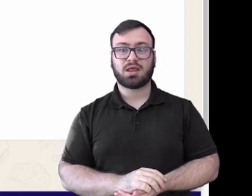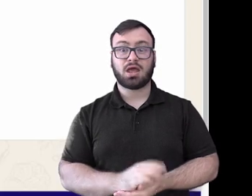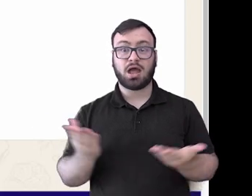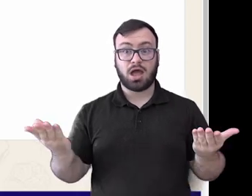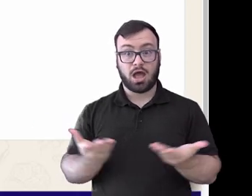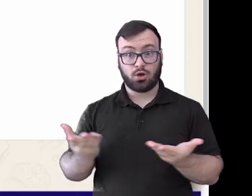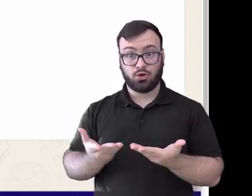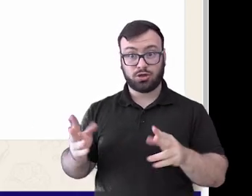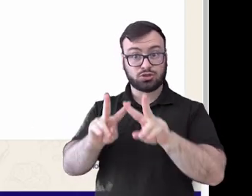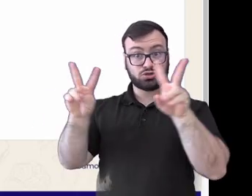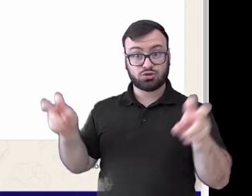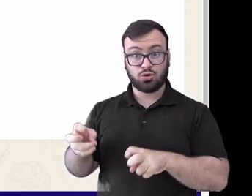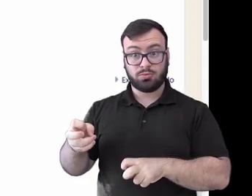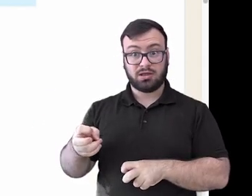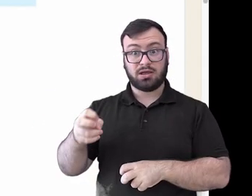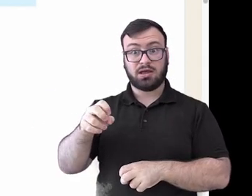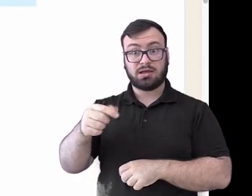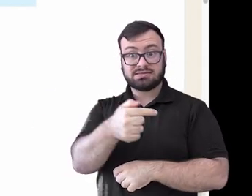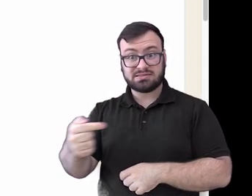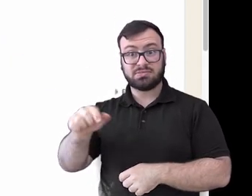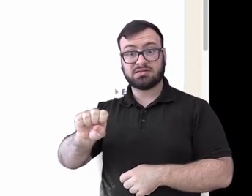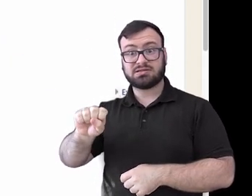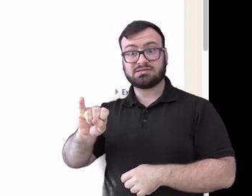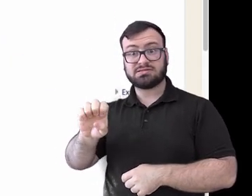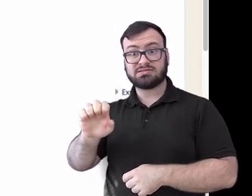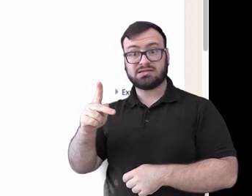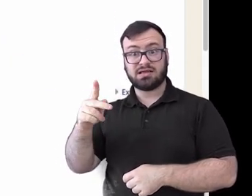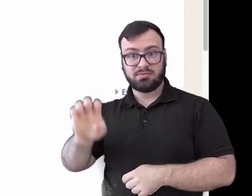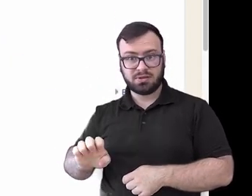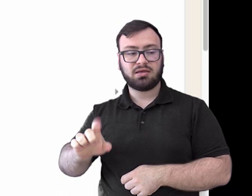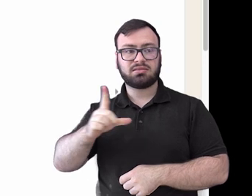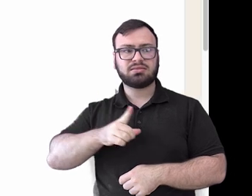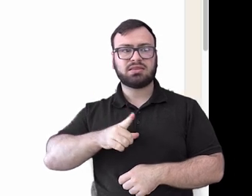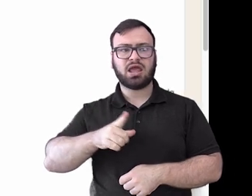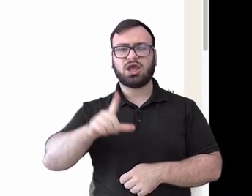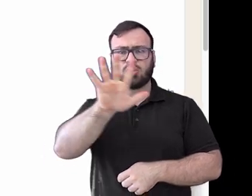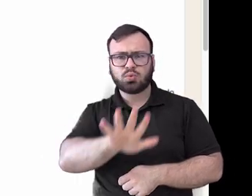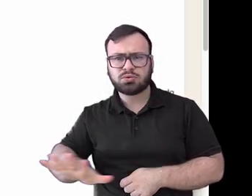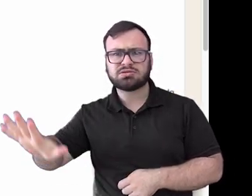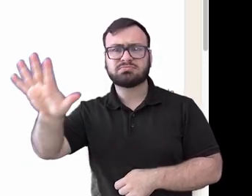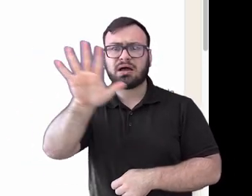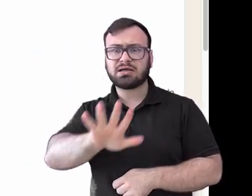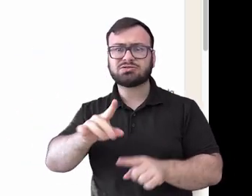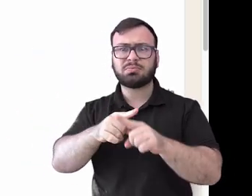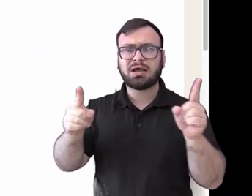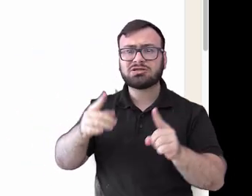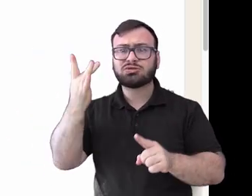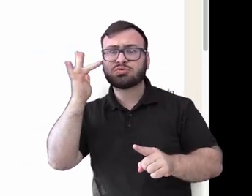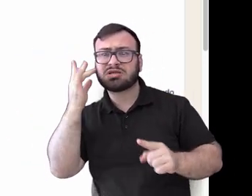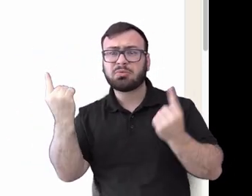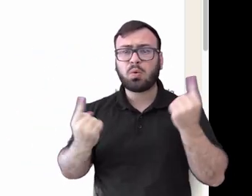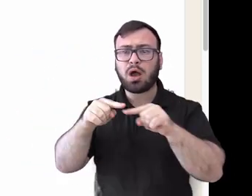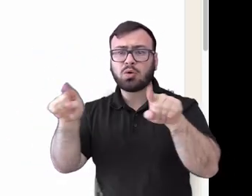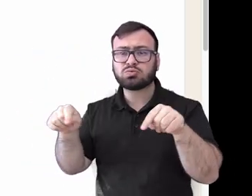e com relação à 12ª CIEP Você pode ter acesso ao espaço e mesmo que não se lembrar